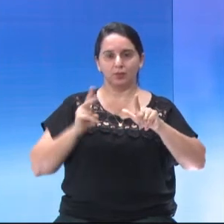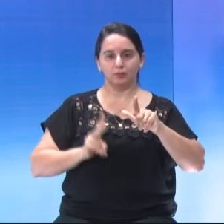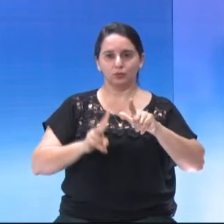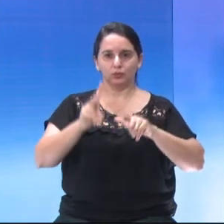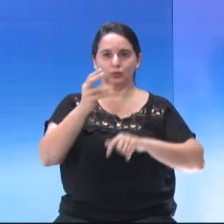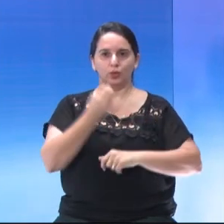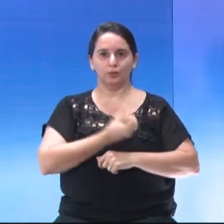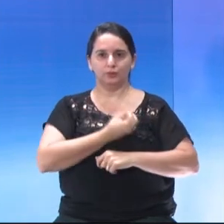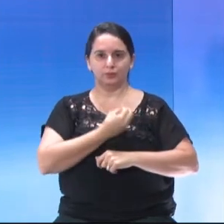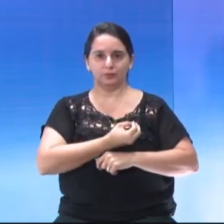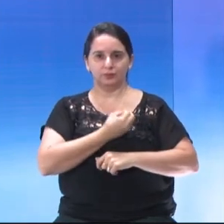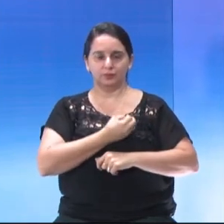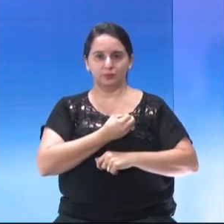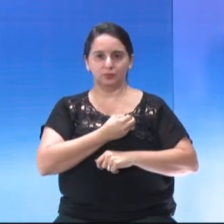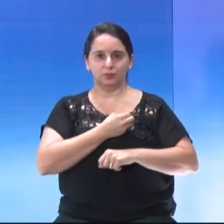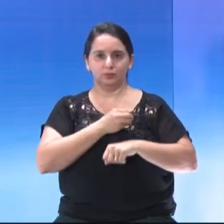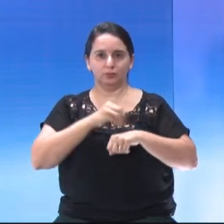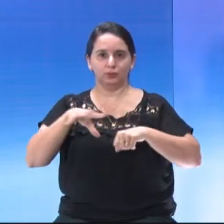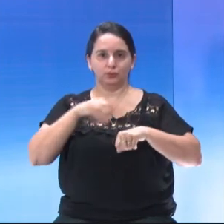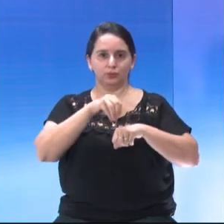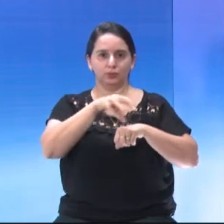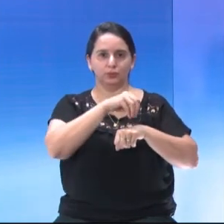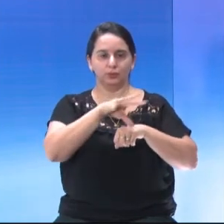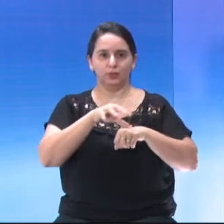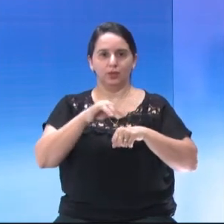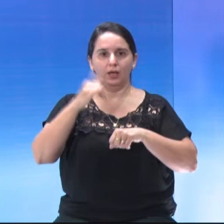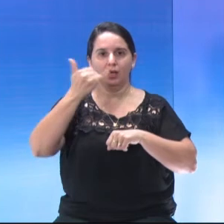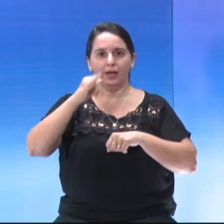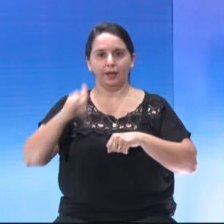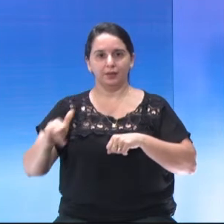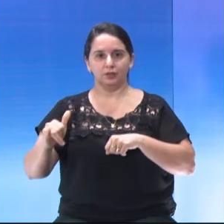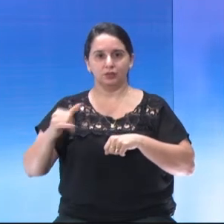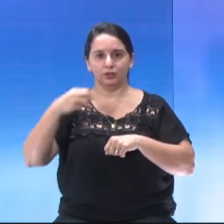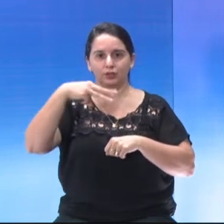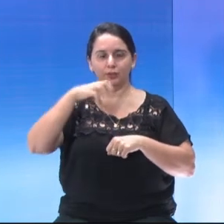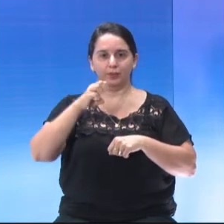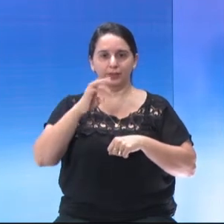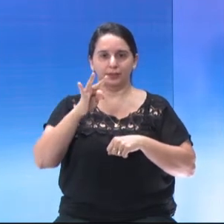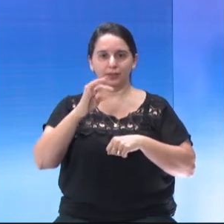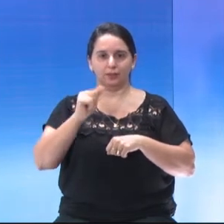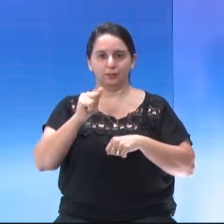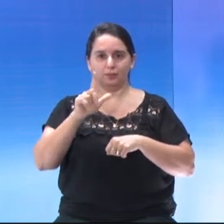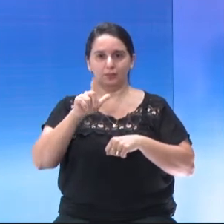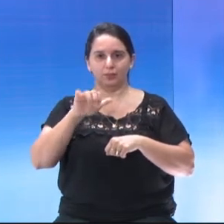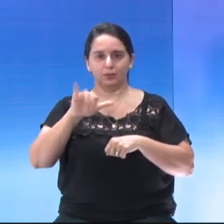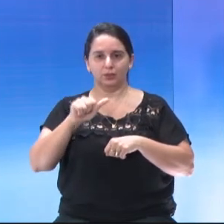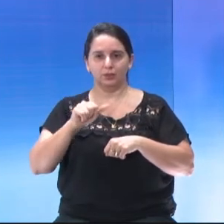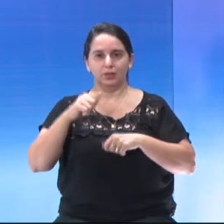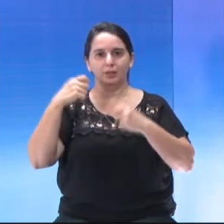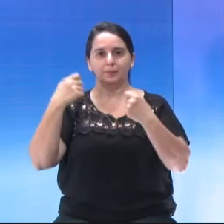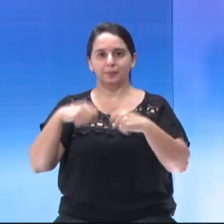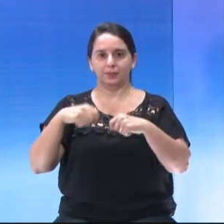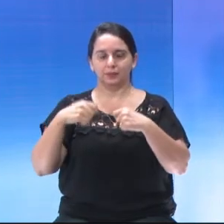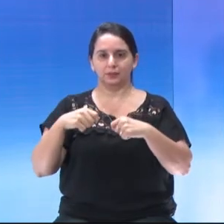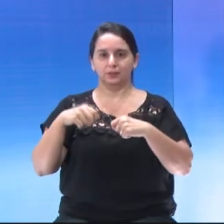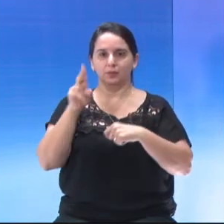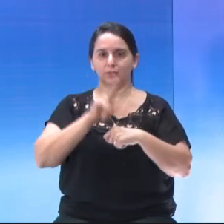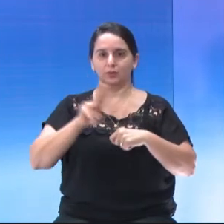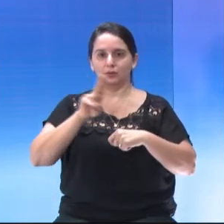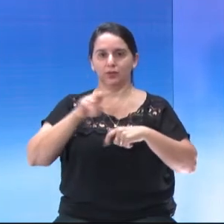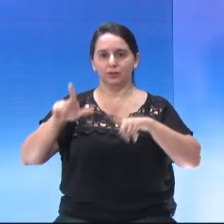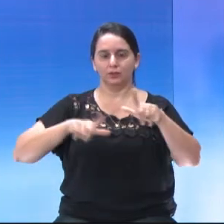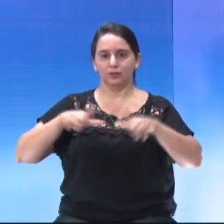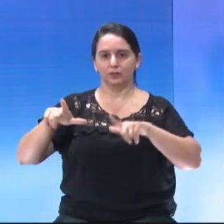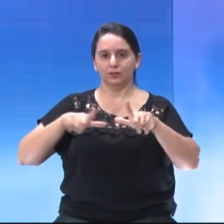trabalho para permanecerem vivos e se reproduzirem. A energia metabólica necessária para a realização